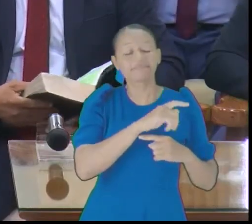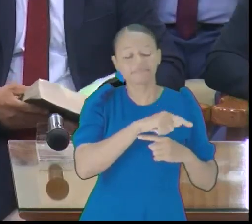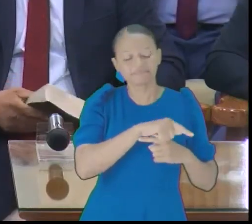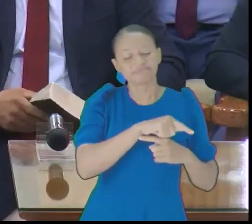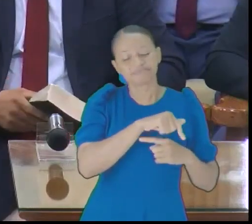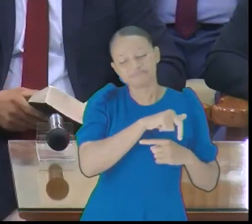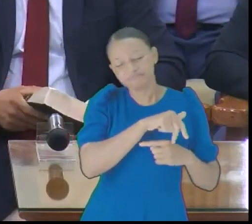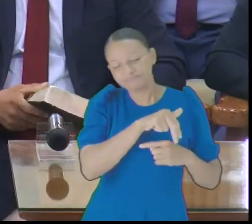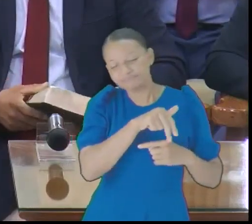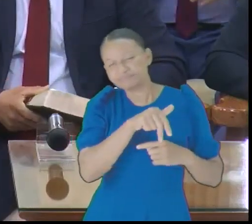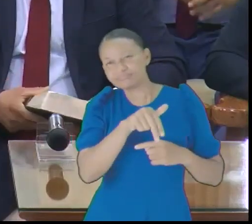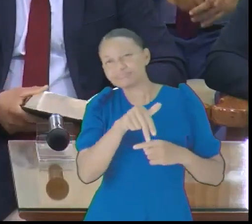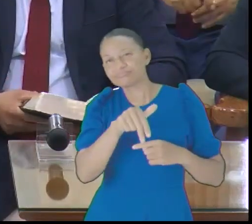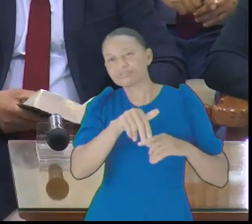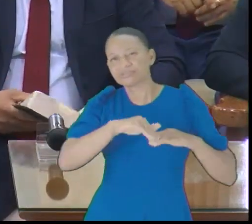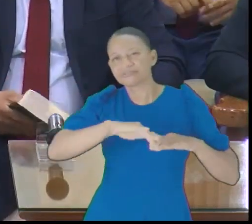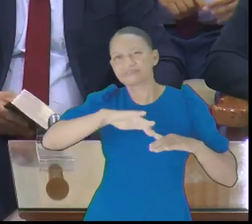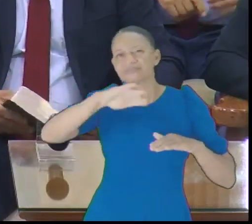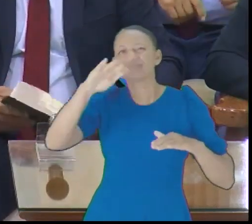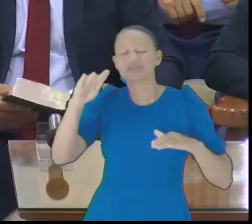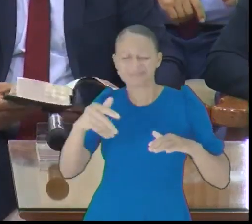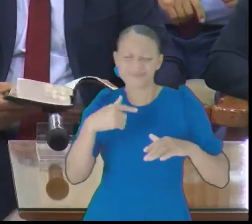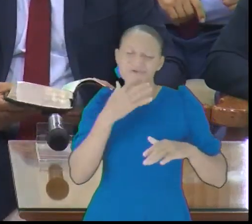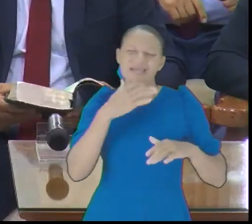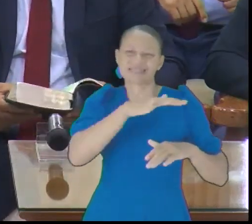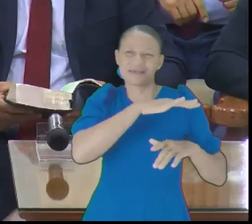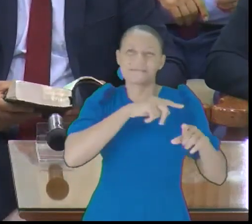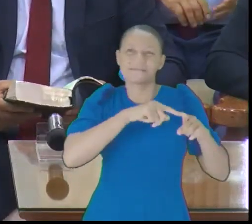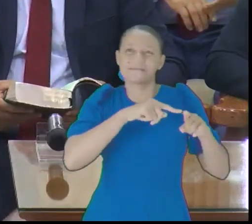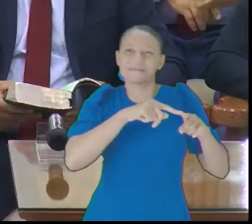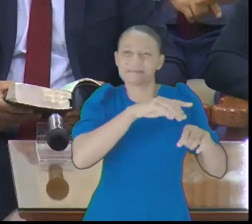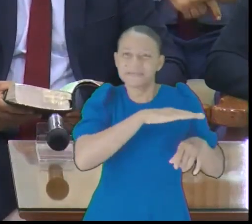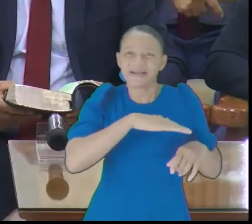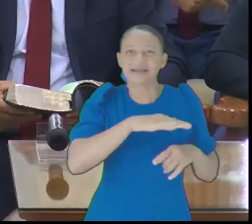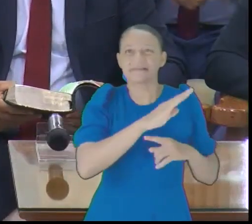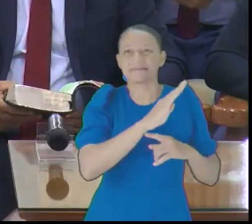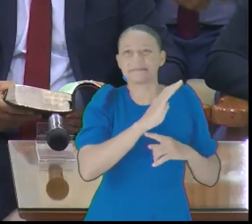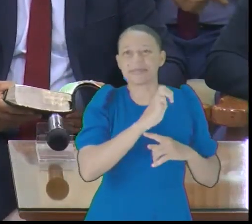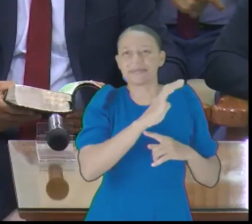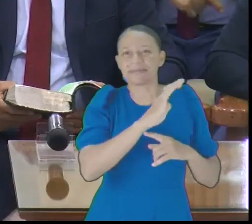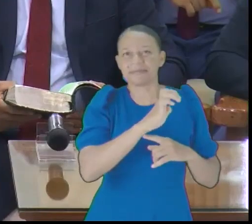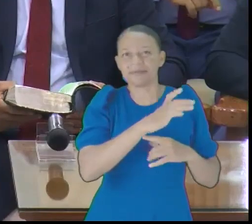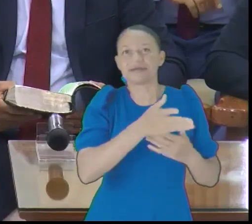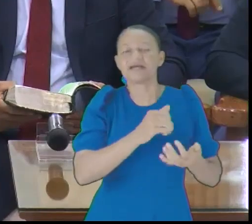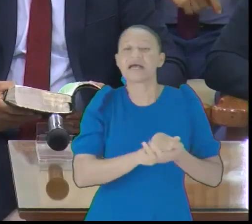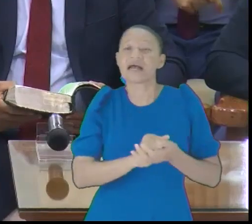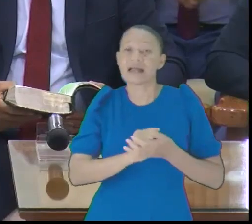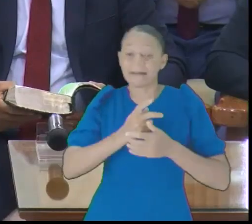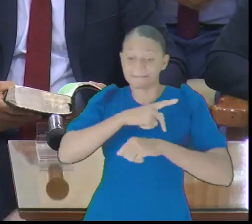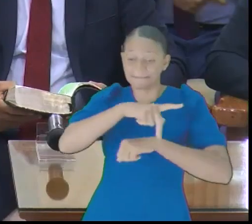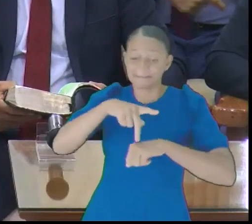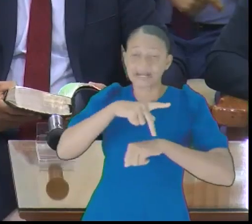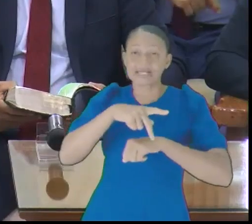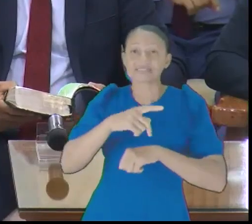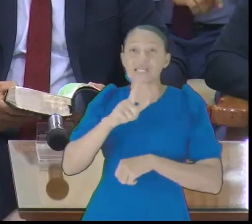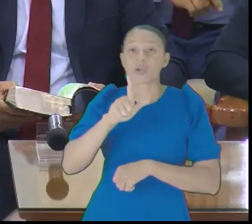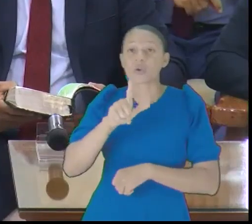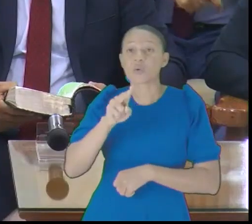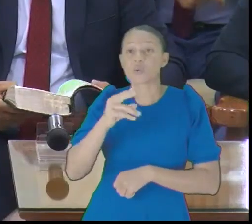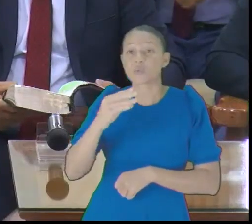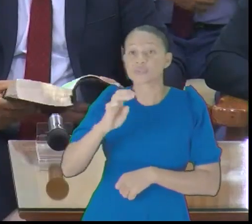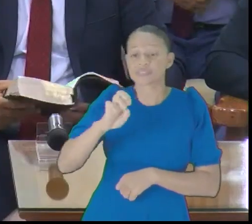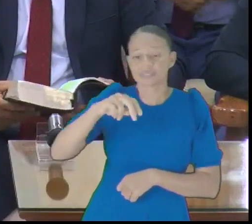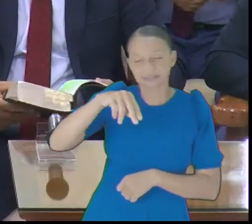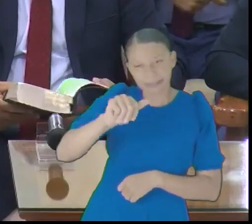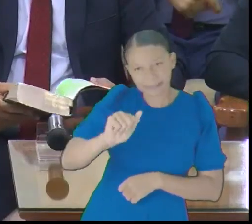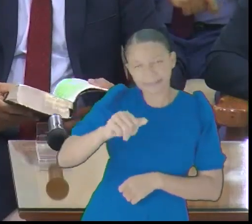casa, eu morava um pouco mais em cima. Quem conhece Bebedouro ali sabe onde fica a Praça Lucena Maranhão. E naquela época, uns